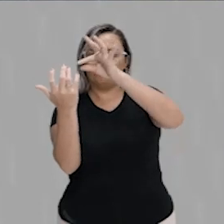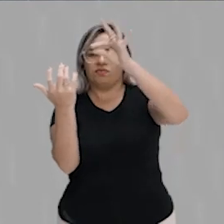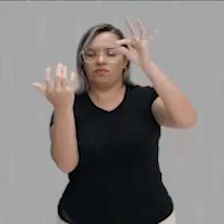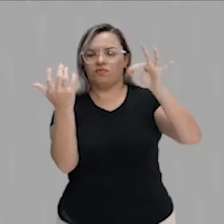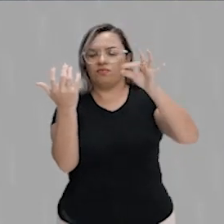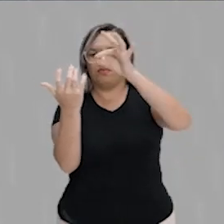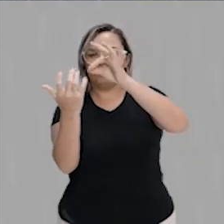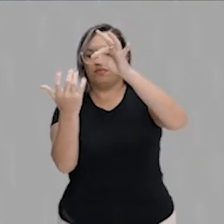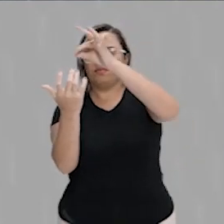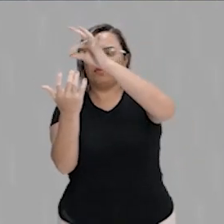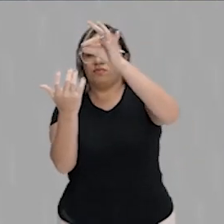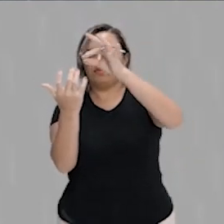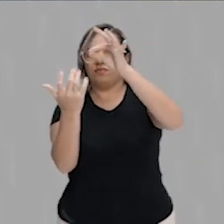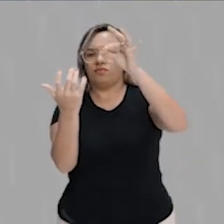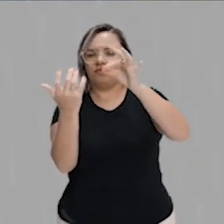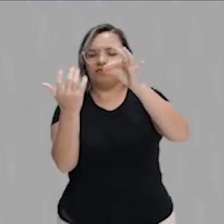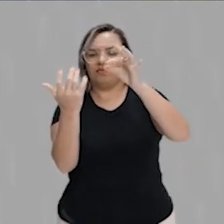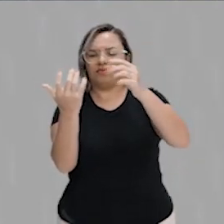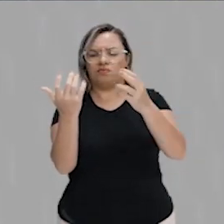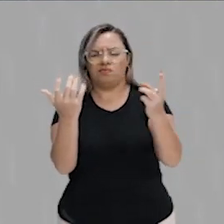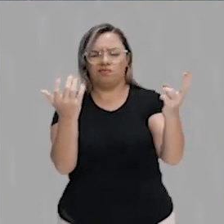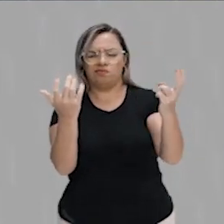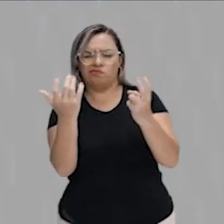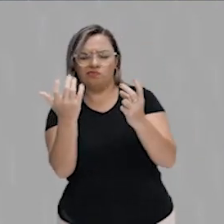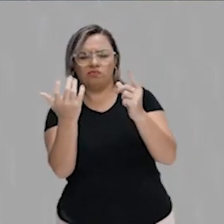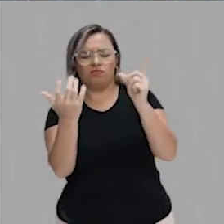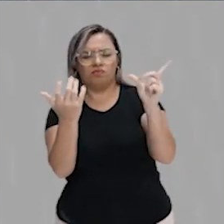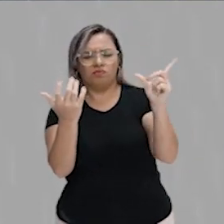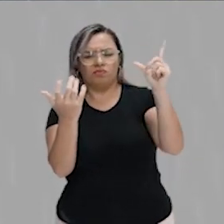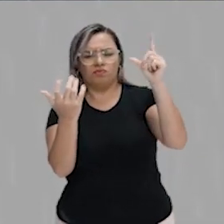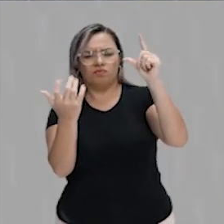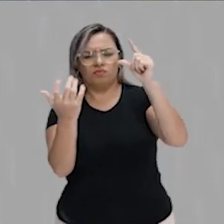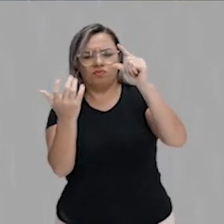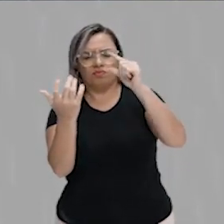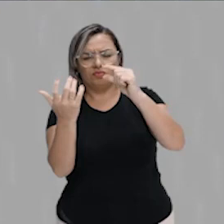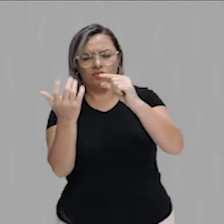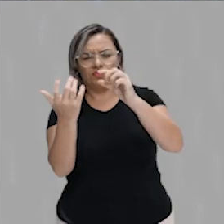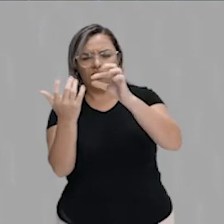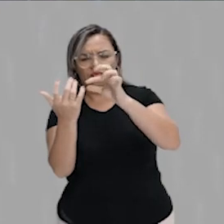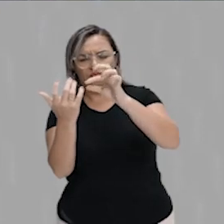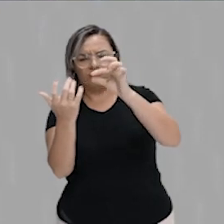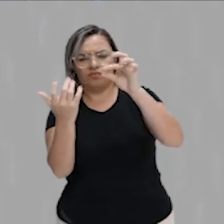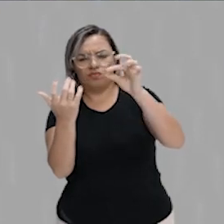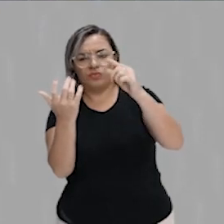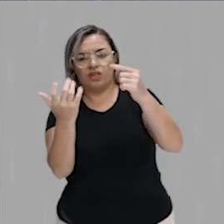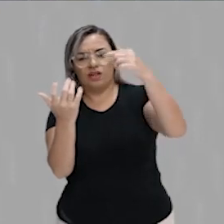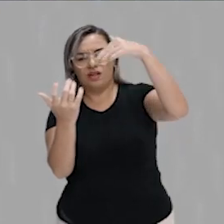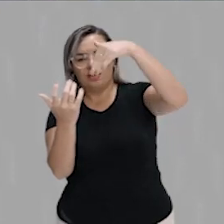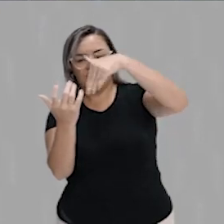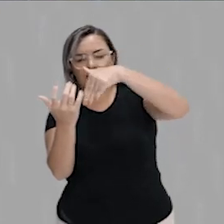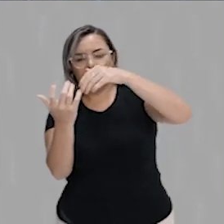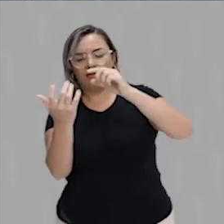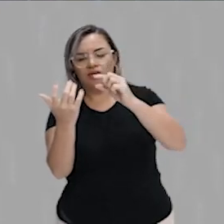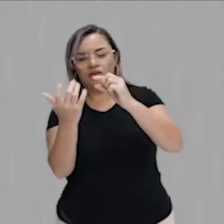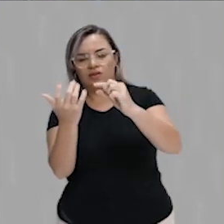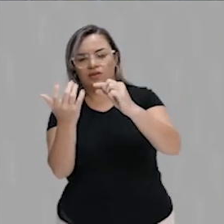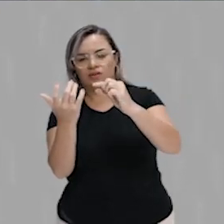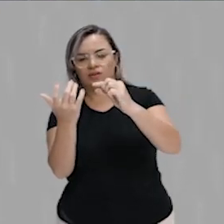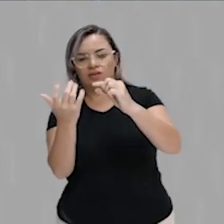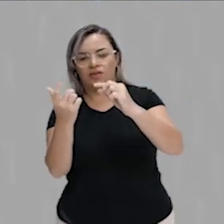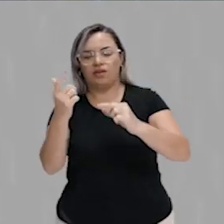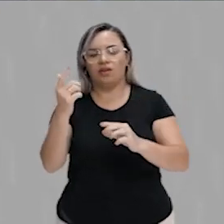folhas, você já percebeu que tem uma folhinha bem pequenininha, de onde saiu aquela folha? Aquela folhinha pequenininha chamada de